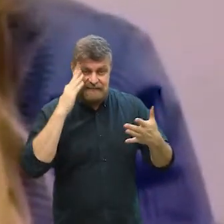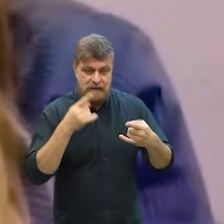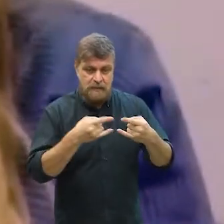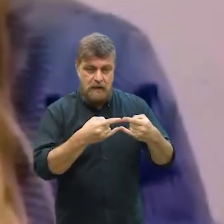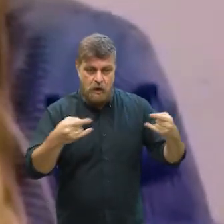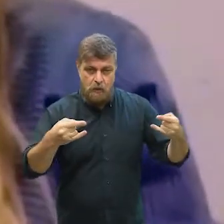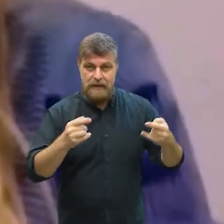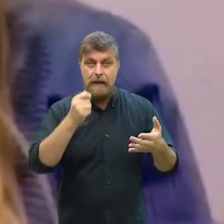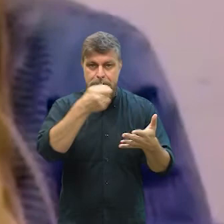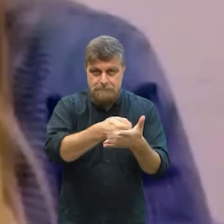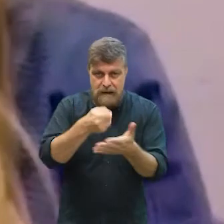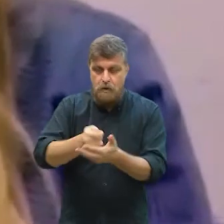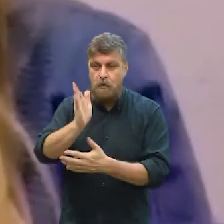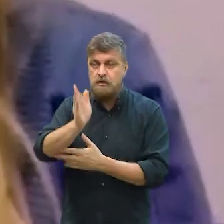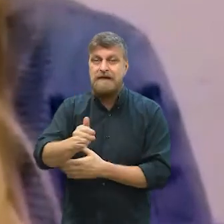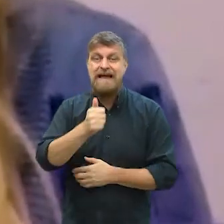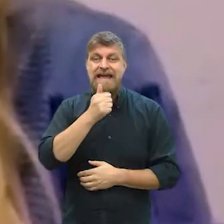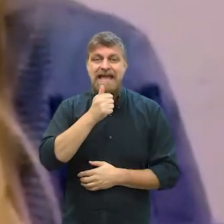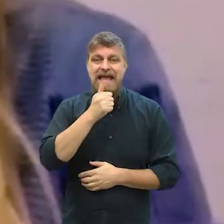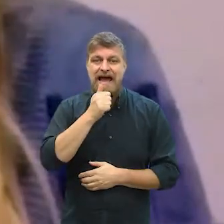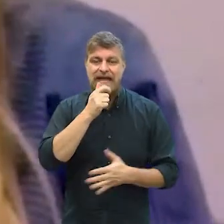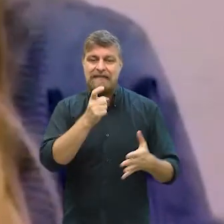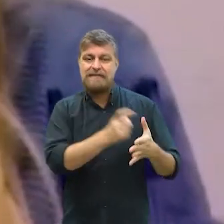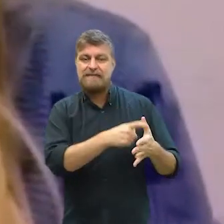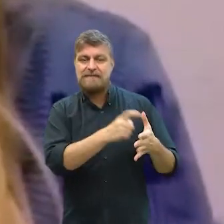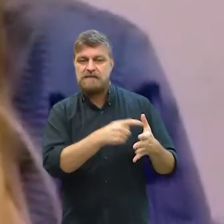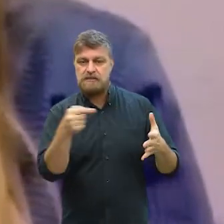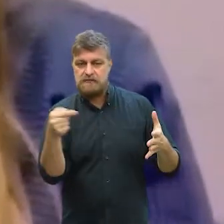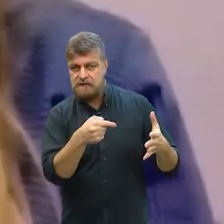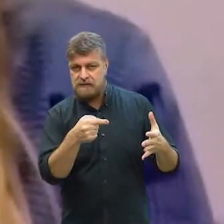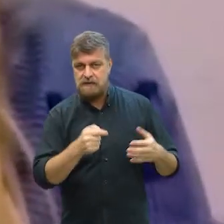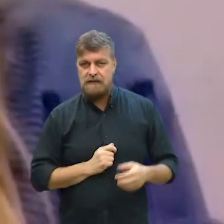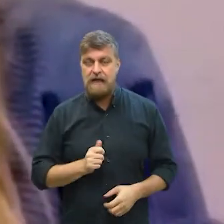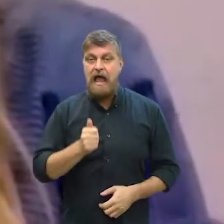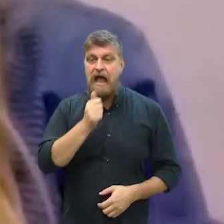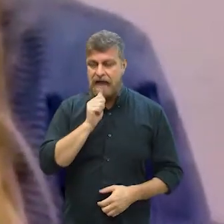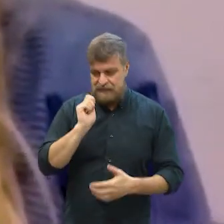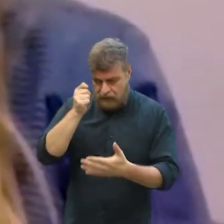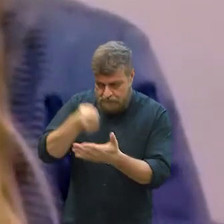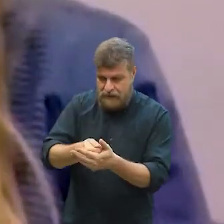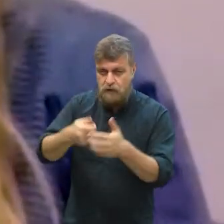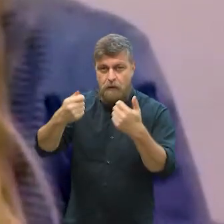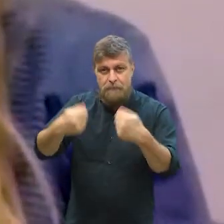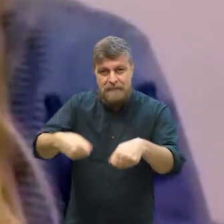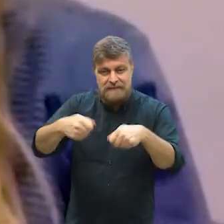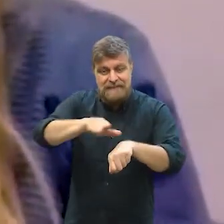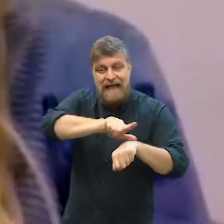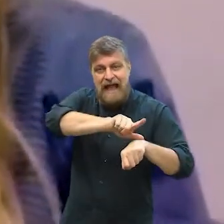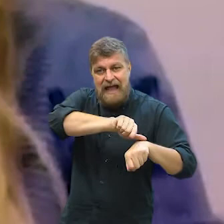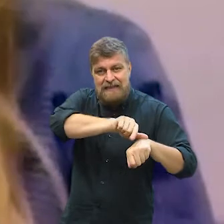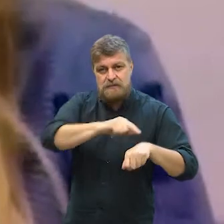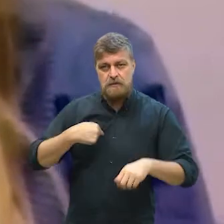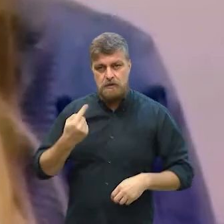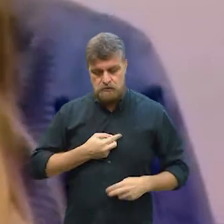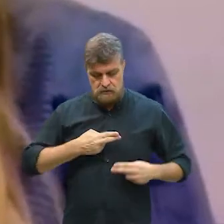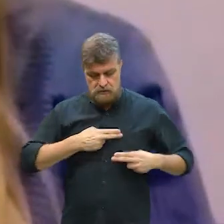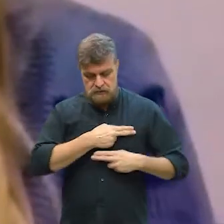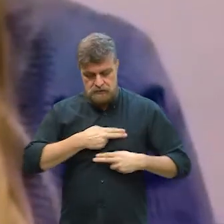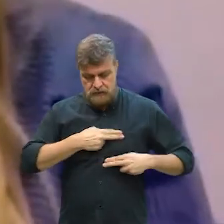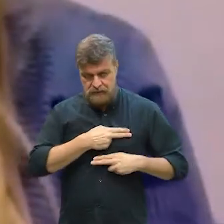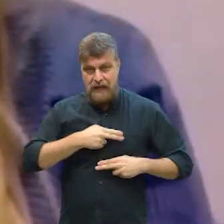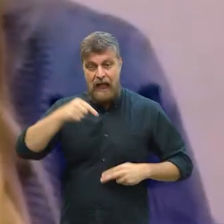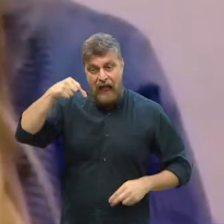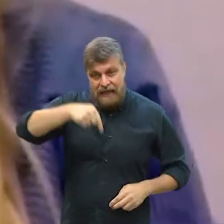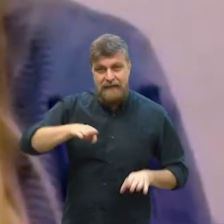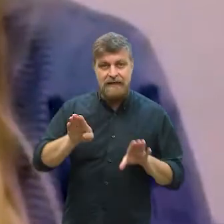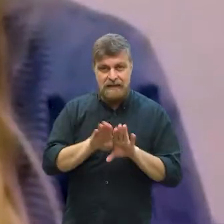boletos DAS que foram pagos e quais que ainda estão ali a vencer, né, os que ainda devem ser pagos, que estão atrasados, mas nós aqui também no